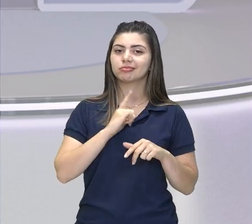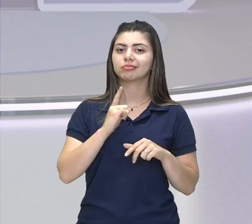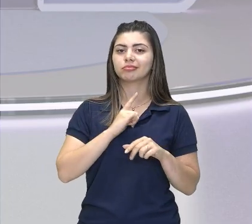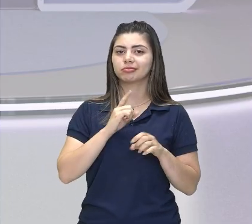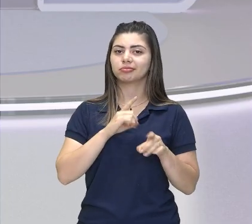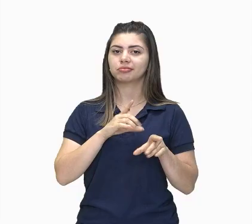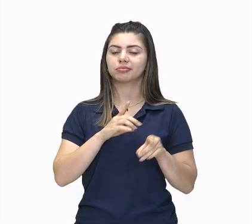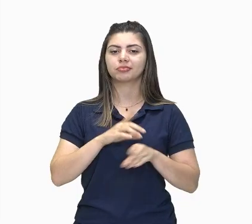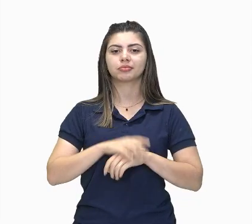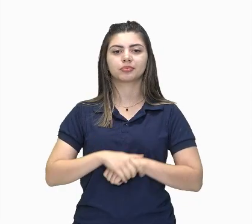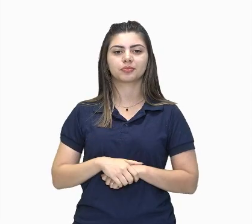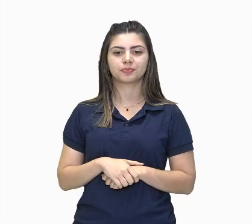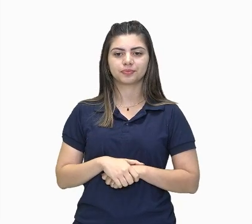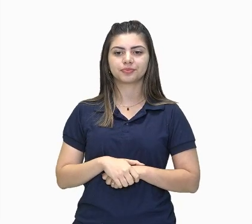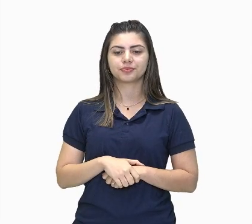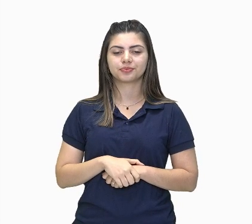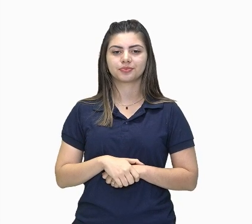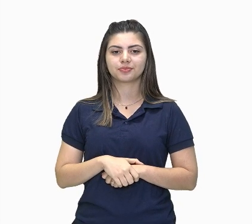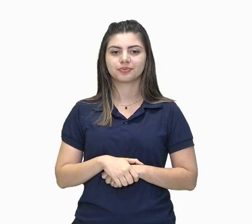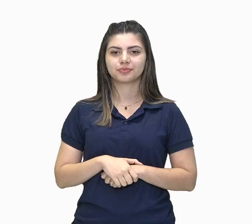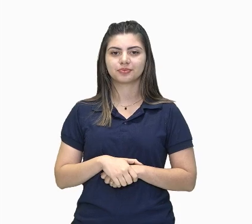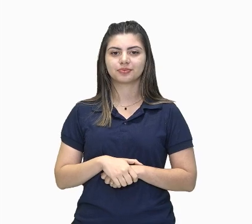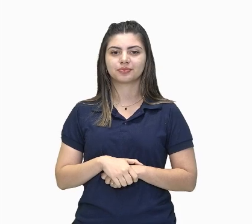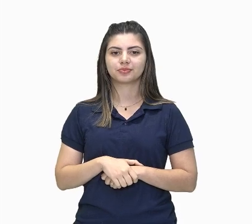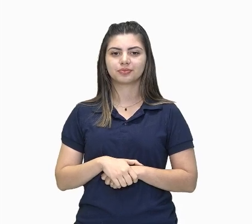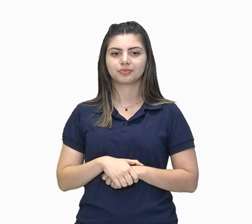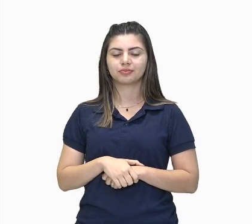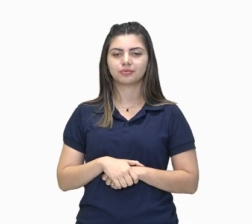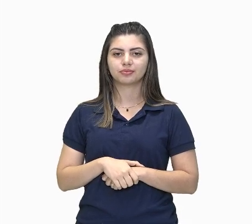Vamos lá, vamos avançar nas informações, porque essa aula está boa.